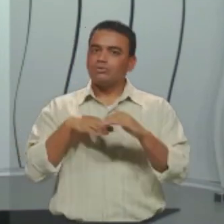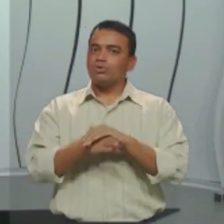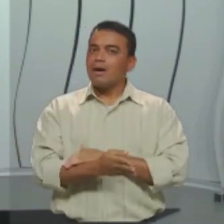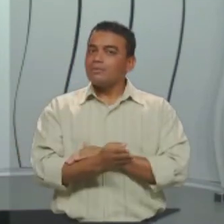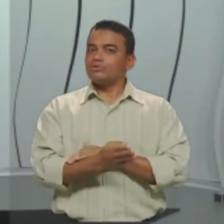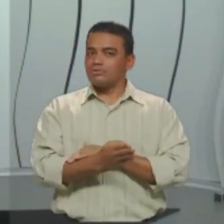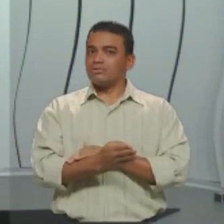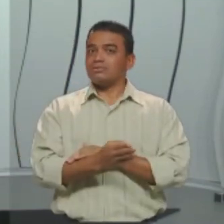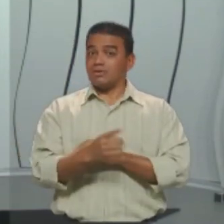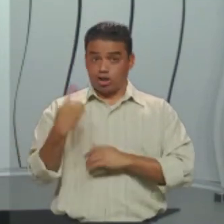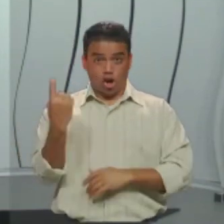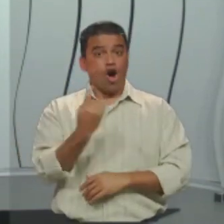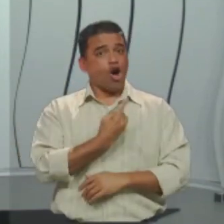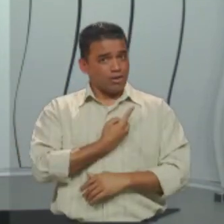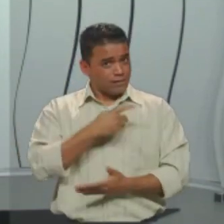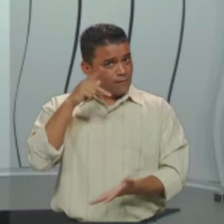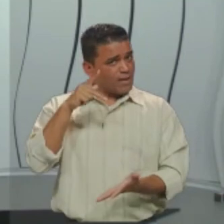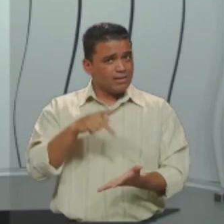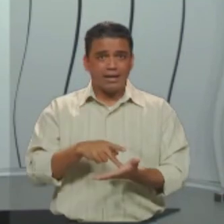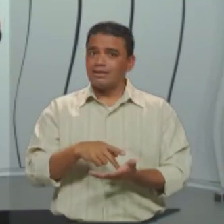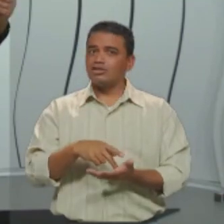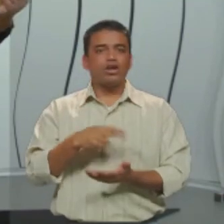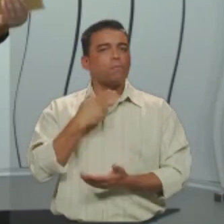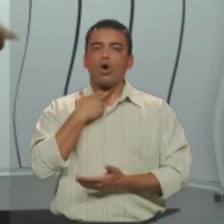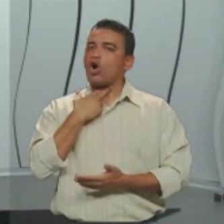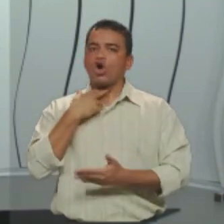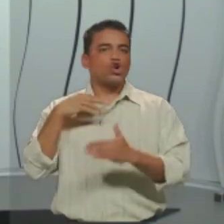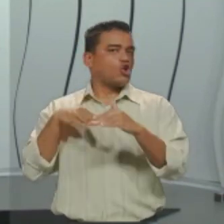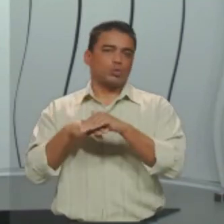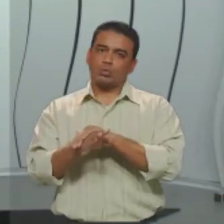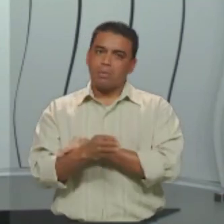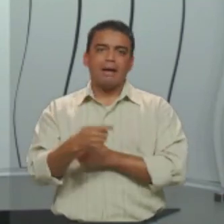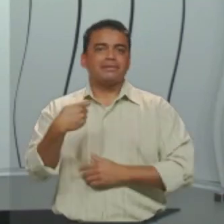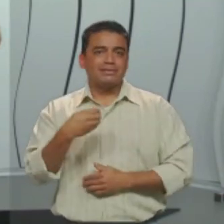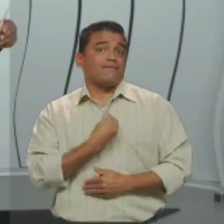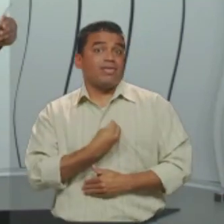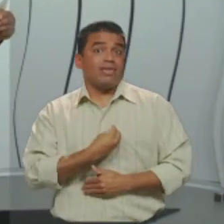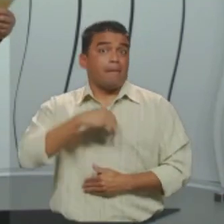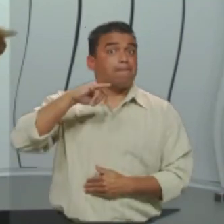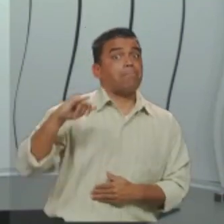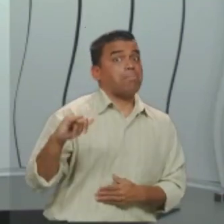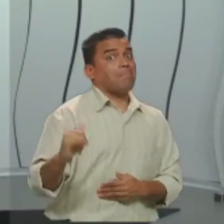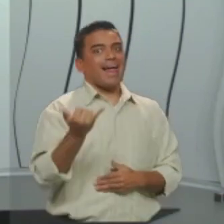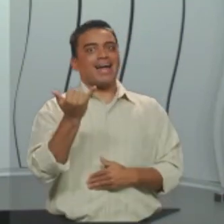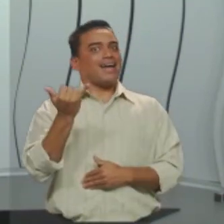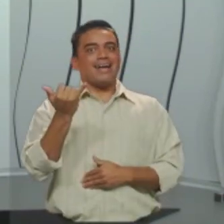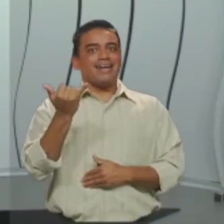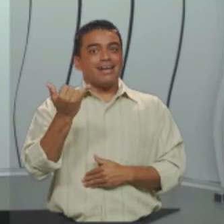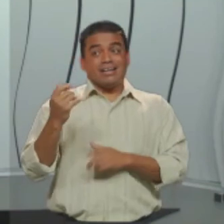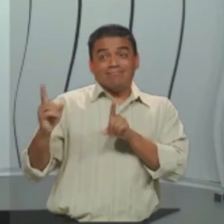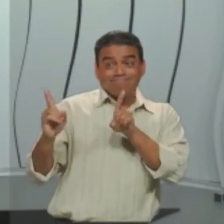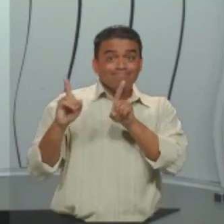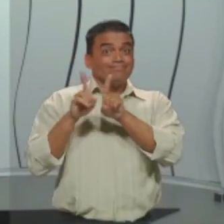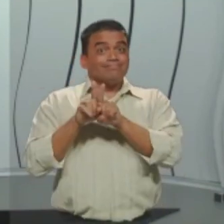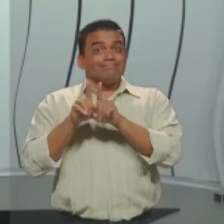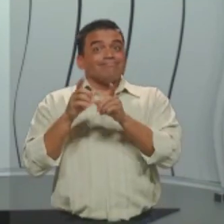verdade nós não deveríamos nos acostumar. A aproveitar mais a vida. A aproveitar mais a companhia do